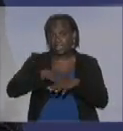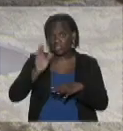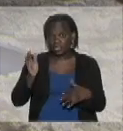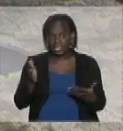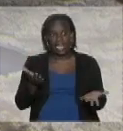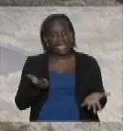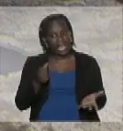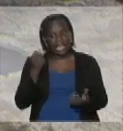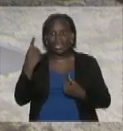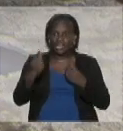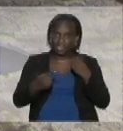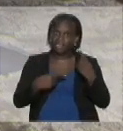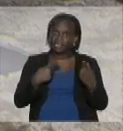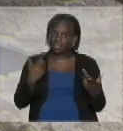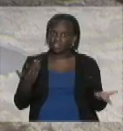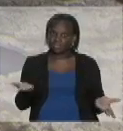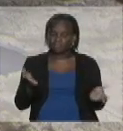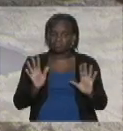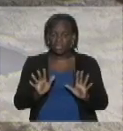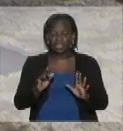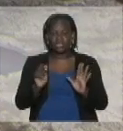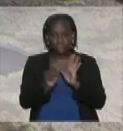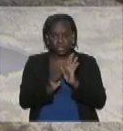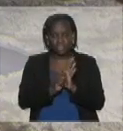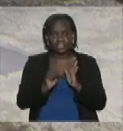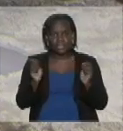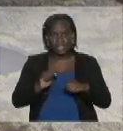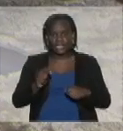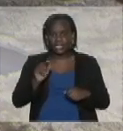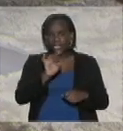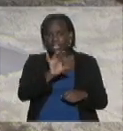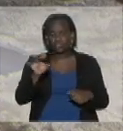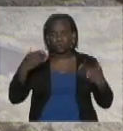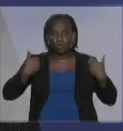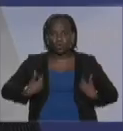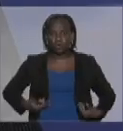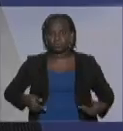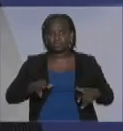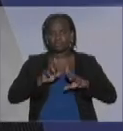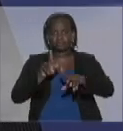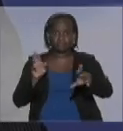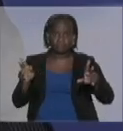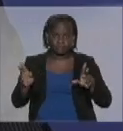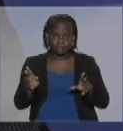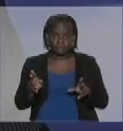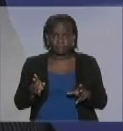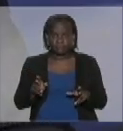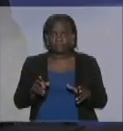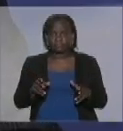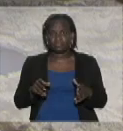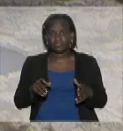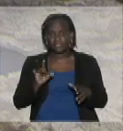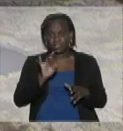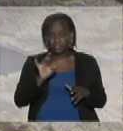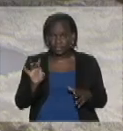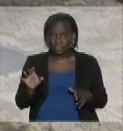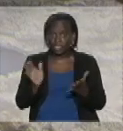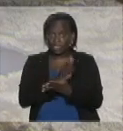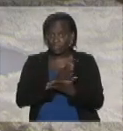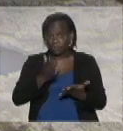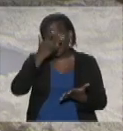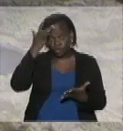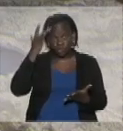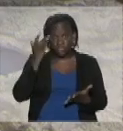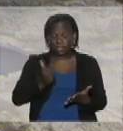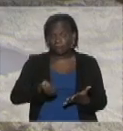pode contar com as exceções, exato, né? E a droga tem essa capacidade, depende de organismo para organismo. Então, a Os pessoa efeitos são diferentes de tem uma pessoas